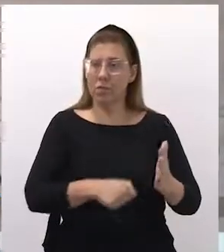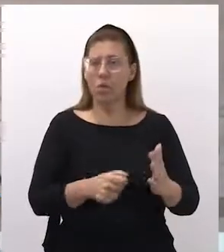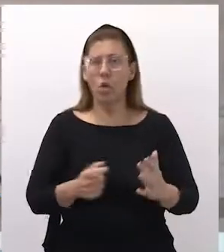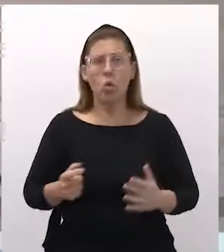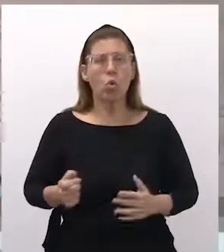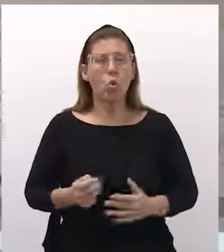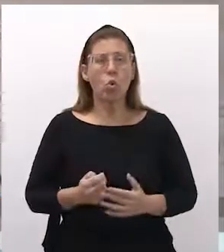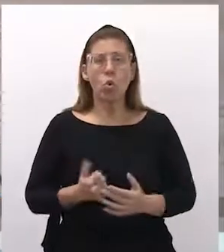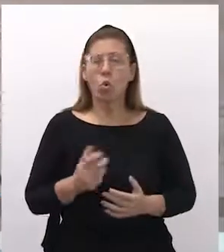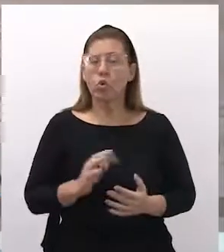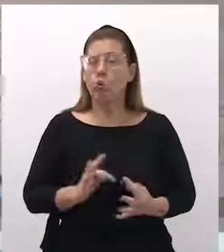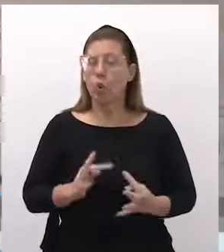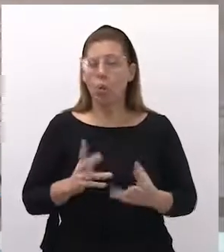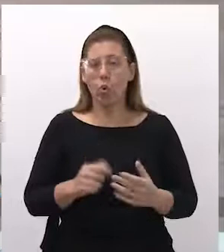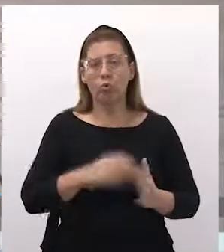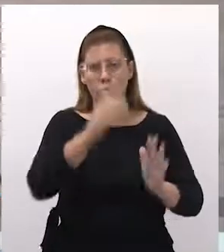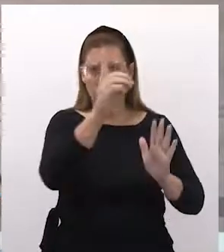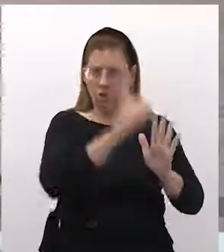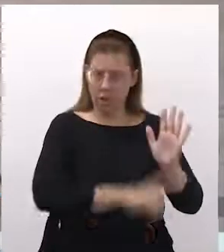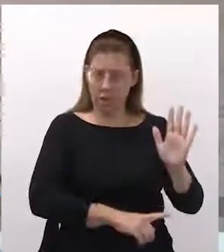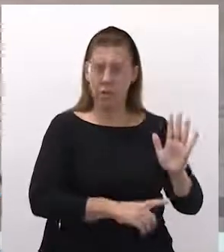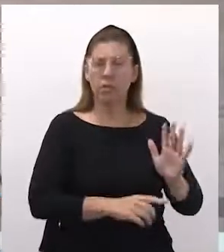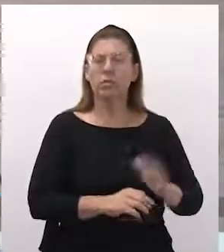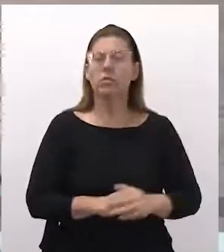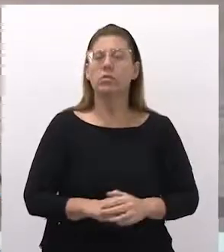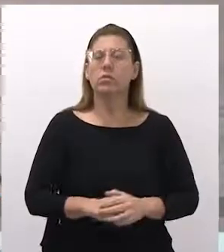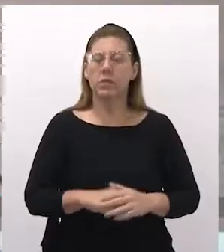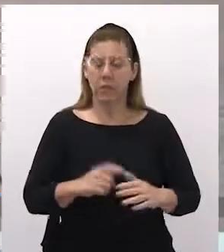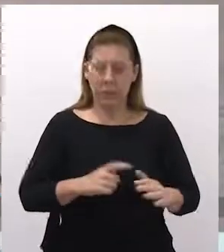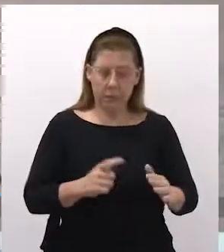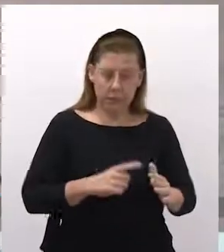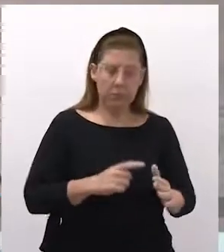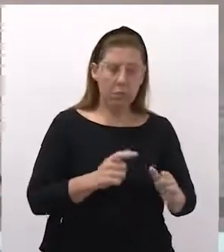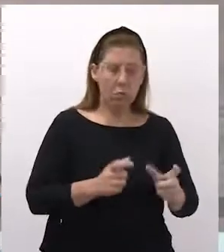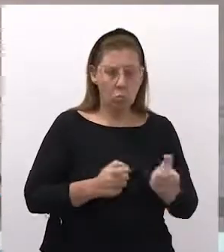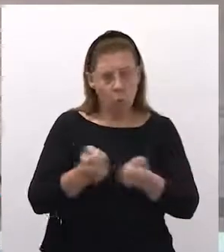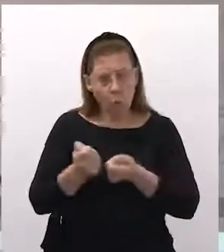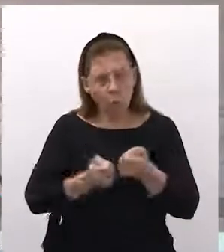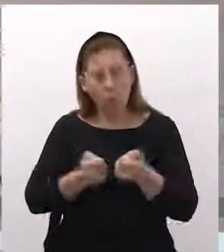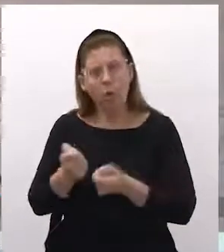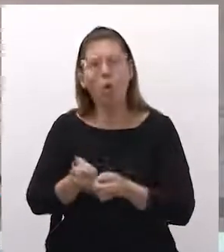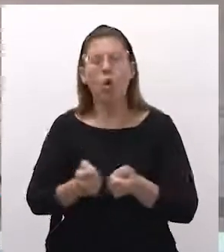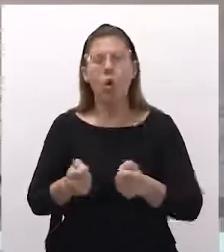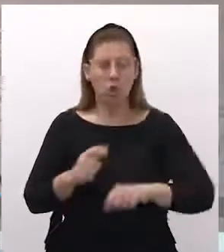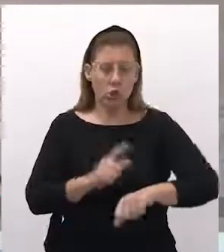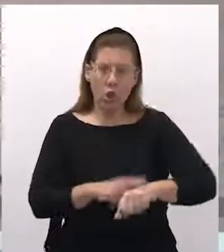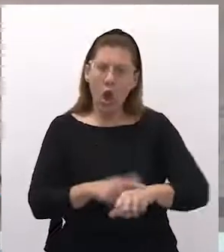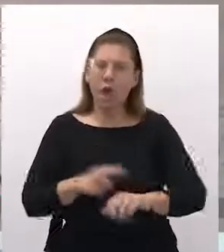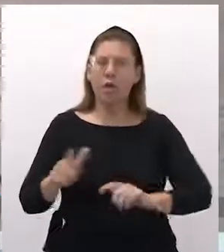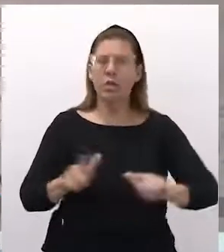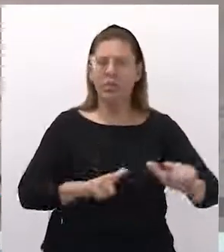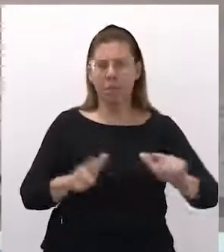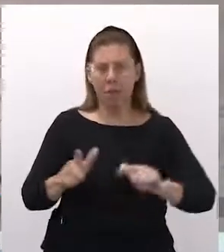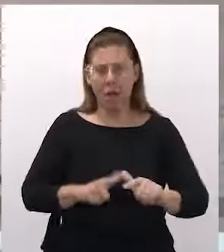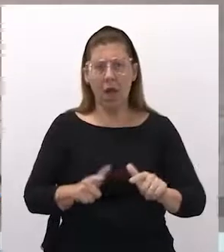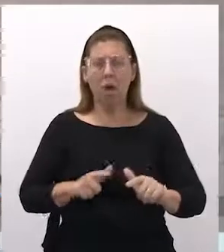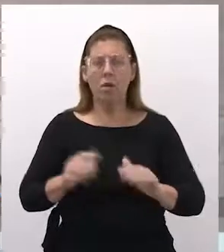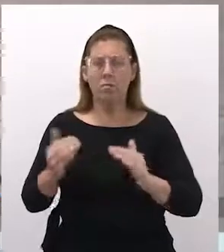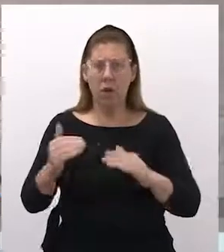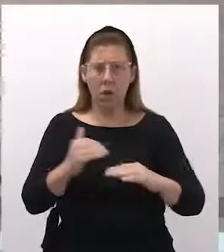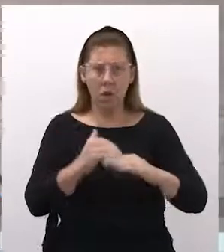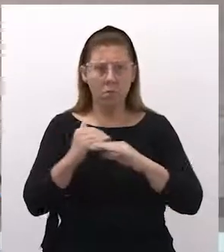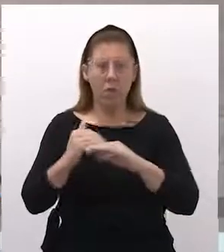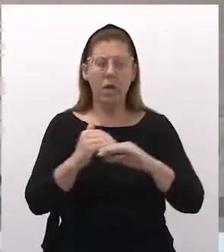os direitos de um contrato de trabalho normal, tem uma jornada controlada para ser compatível, né, com essa atividade de